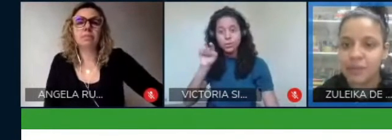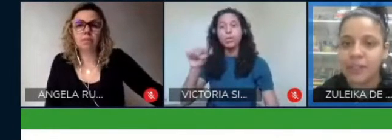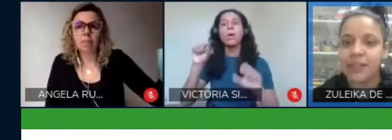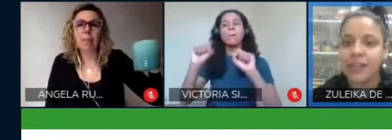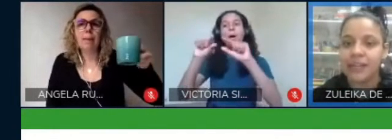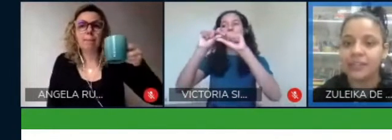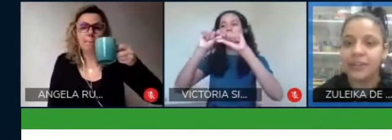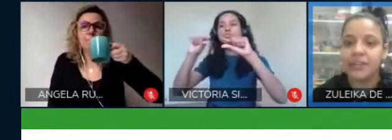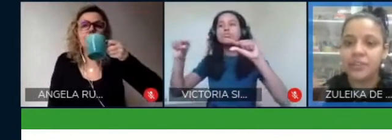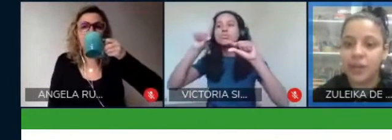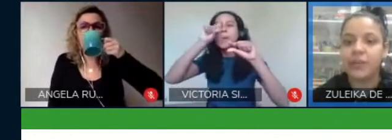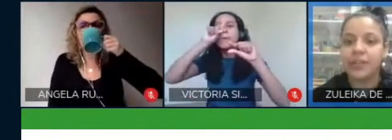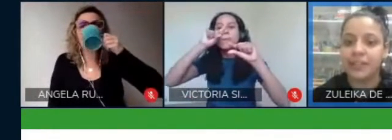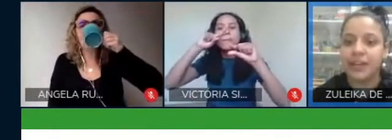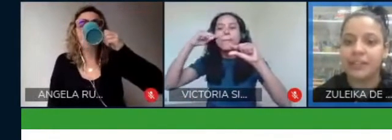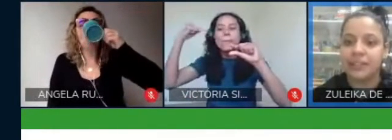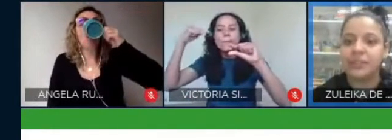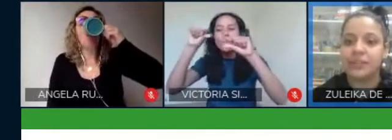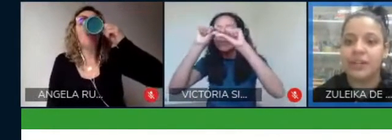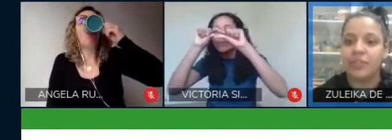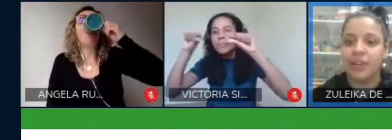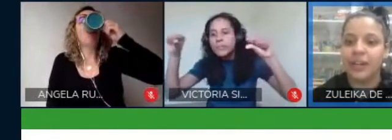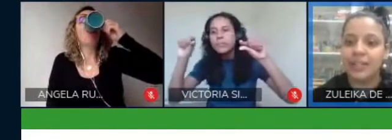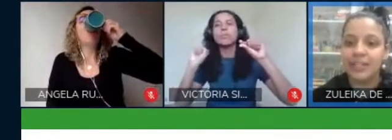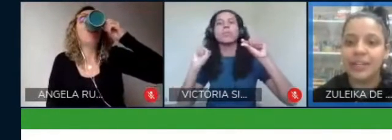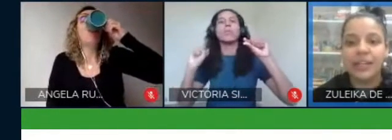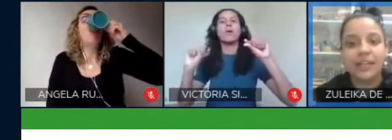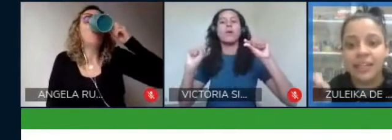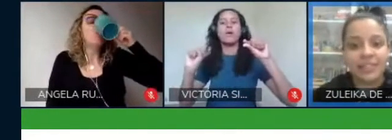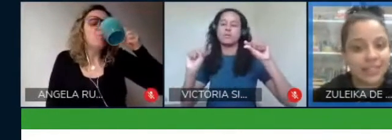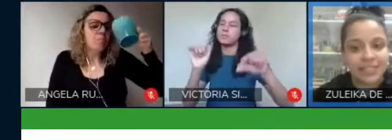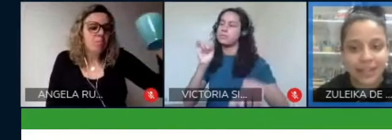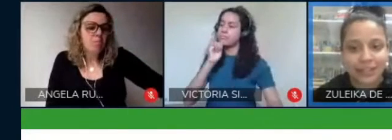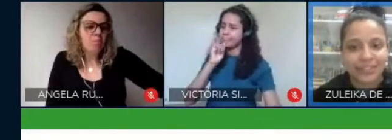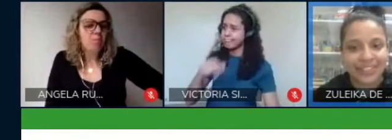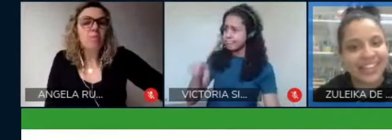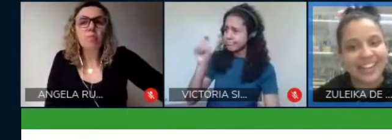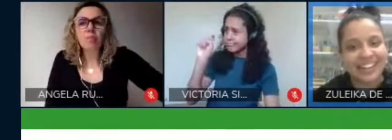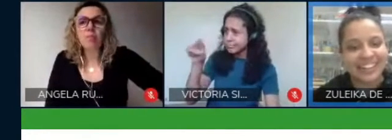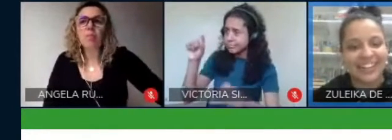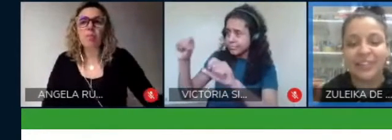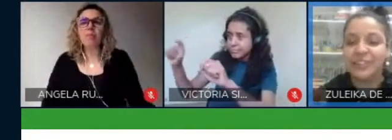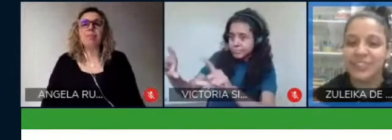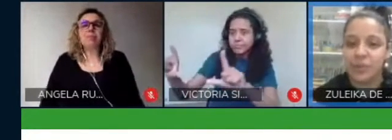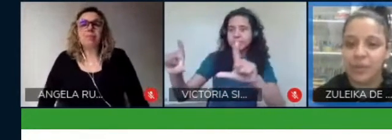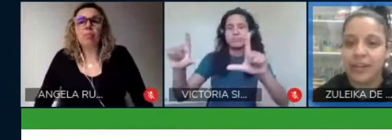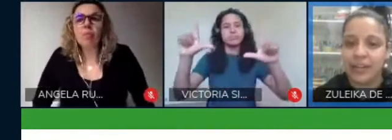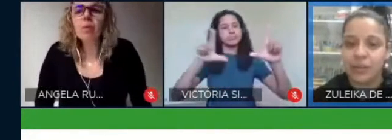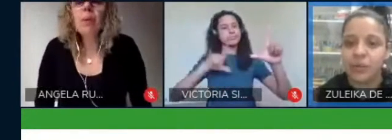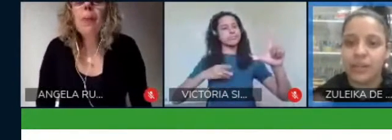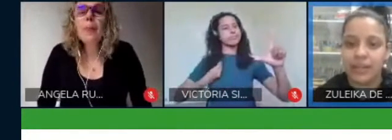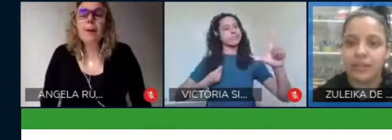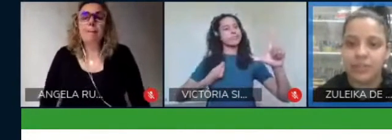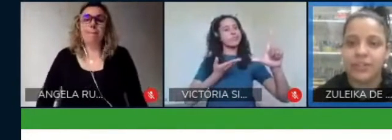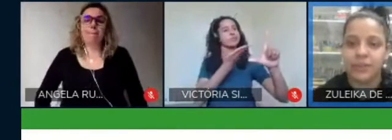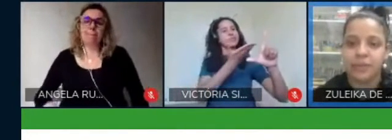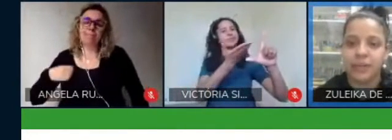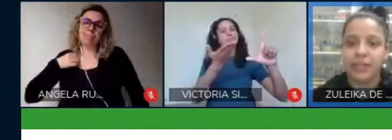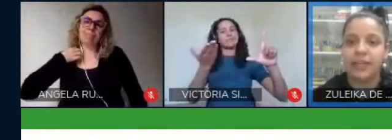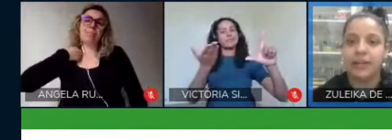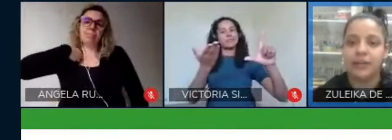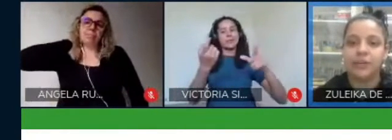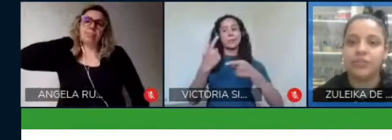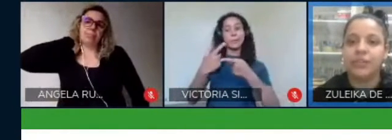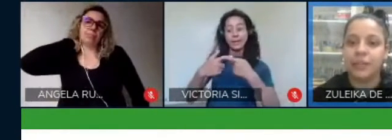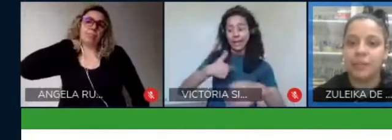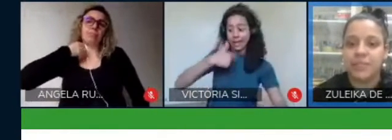que é interessante para mim. Então é só eu entrar dentro da referência e esse destaque vai estar lá. Eu digo para ele o que é